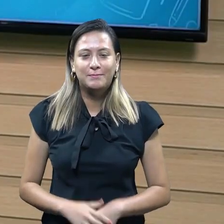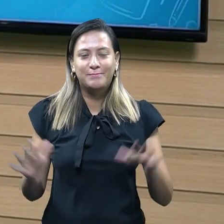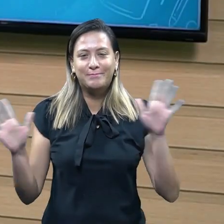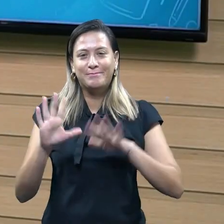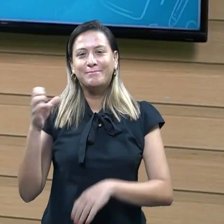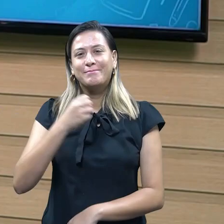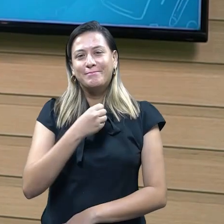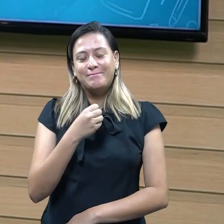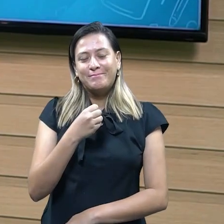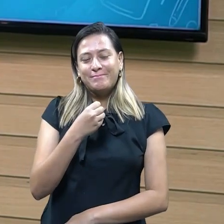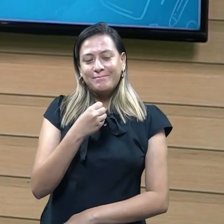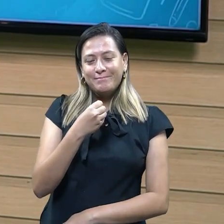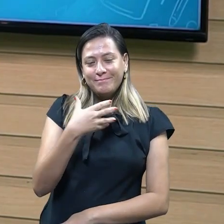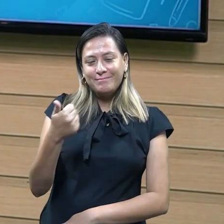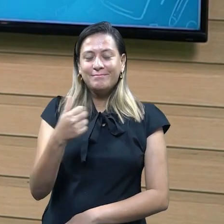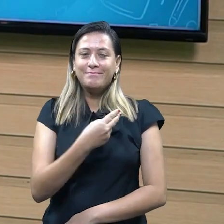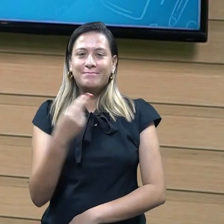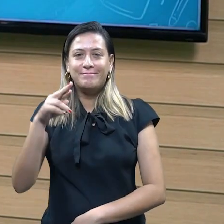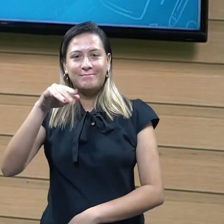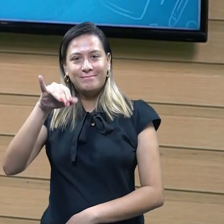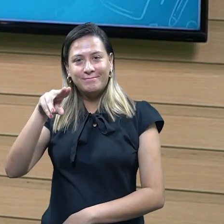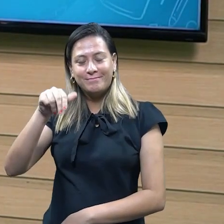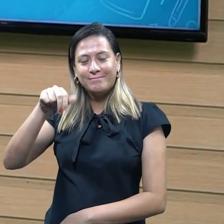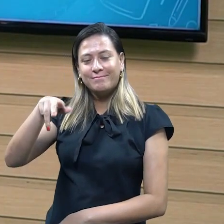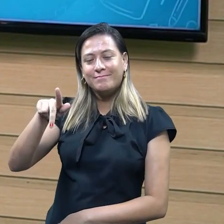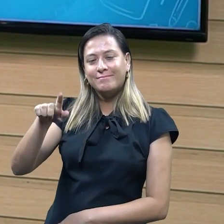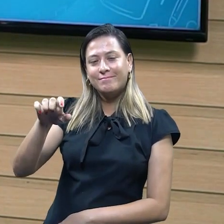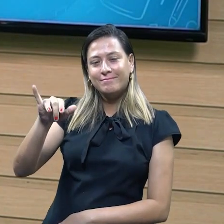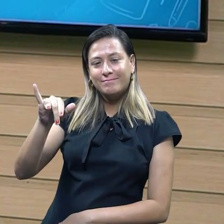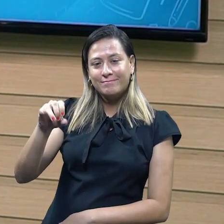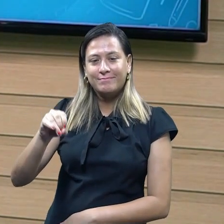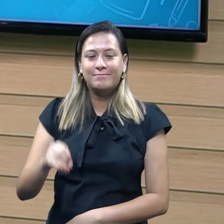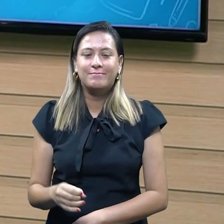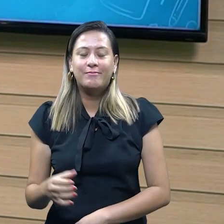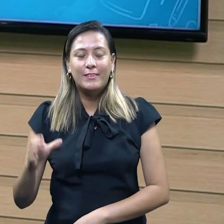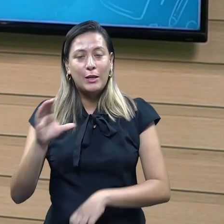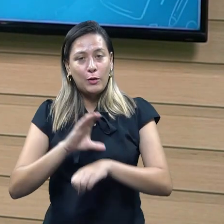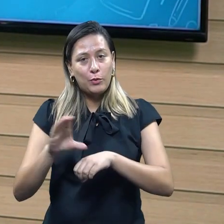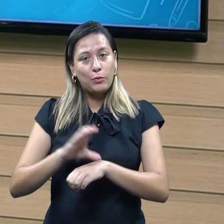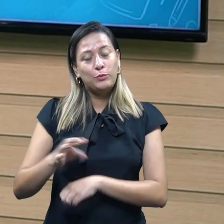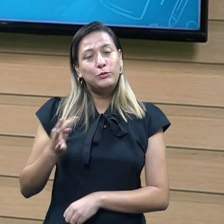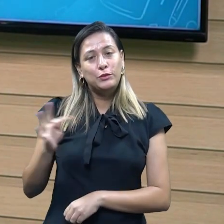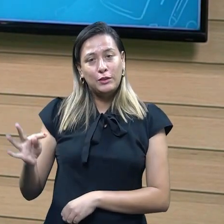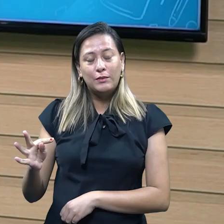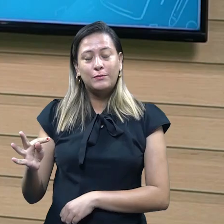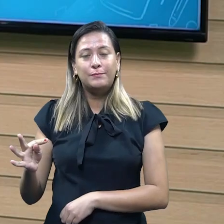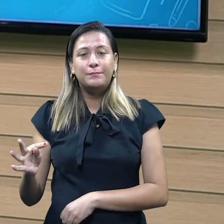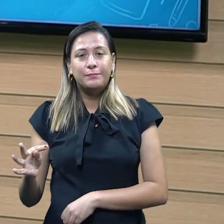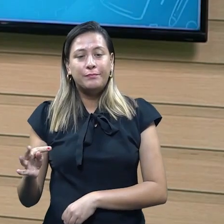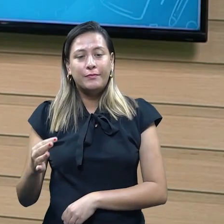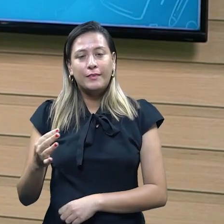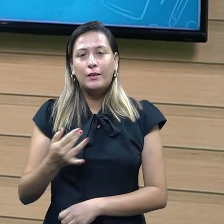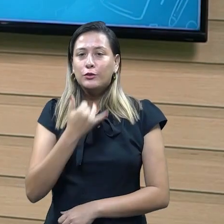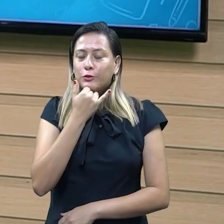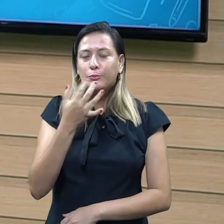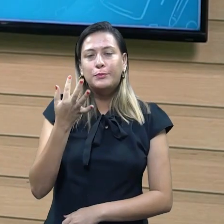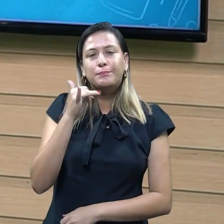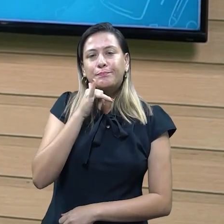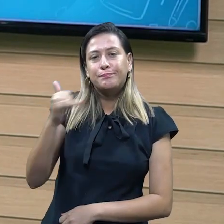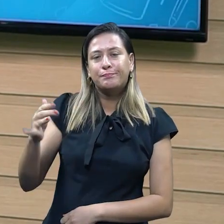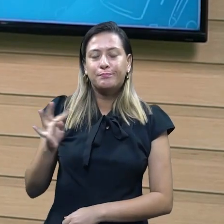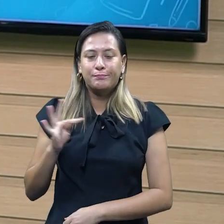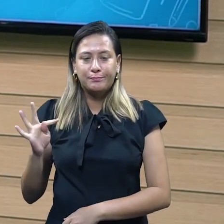Olá turma, eu sou o professor Evangelho. O nosso curso de Eletrotécnica EJA EAD, na disciplina